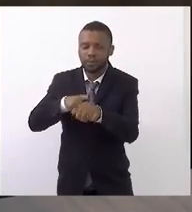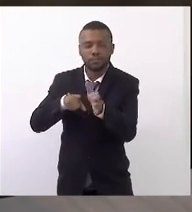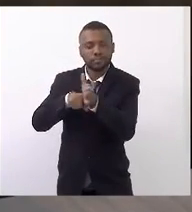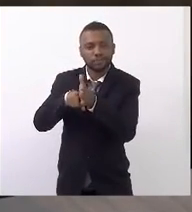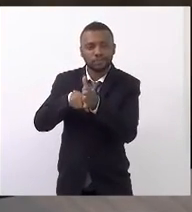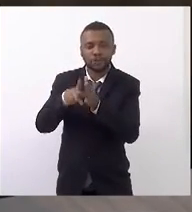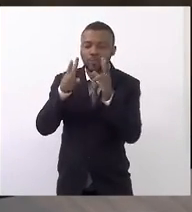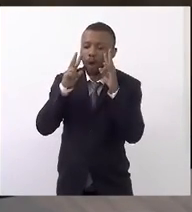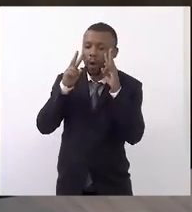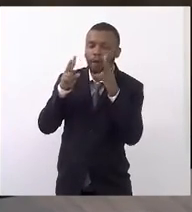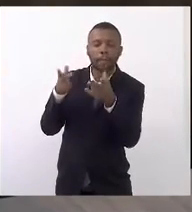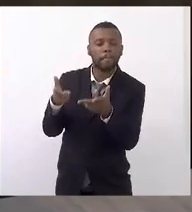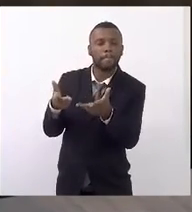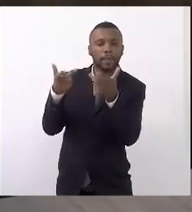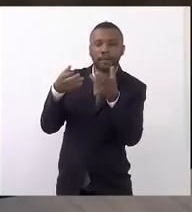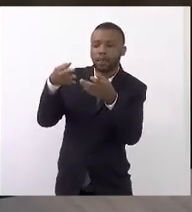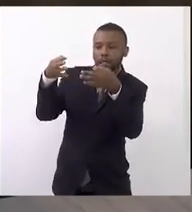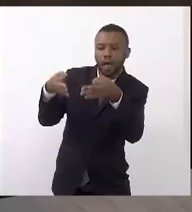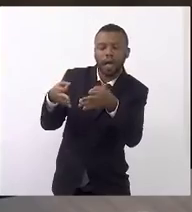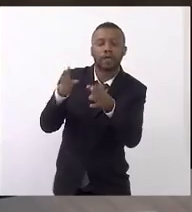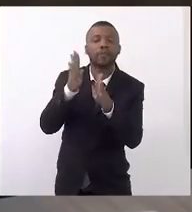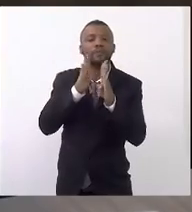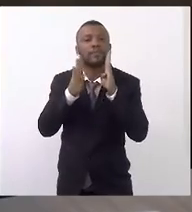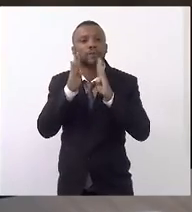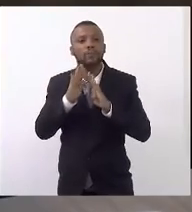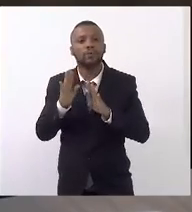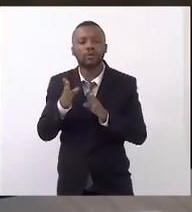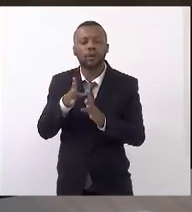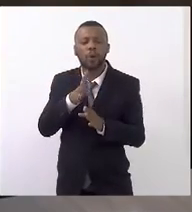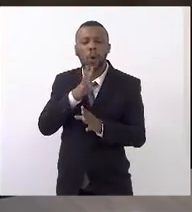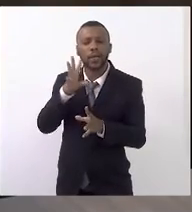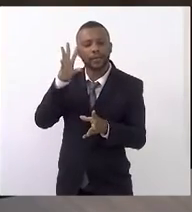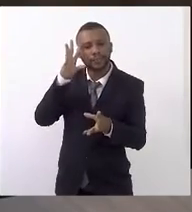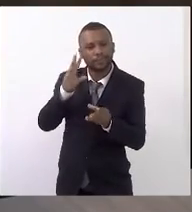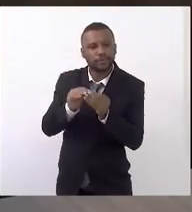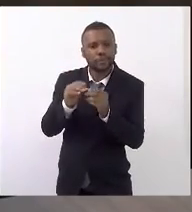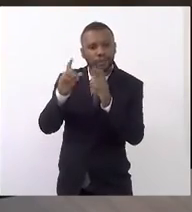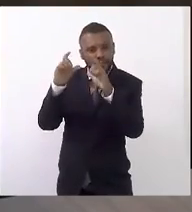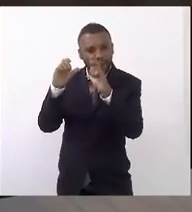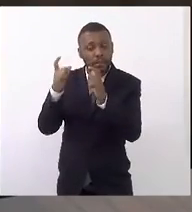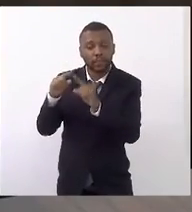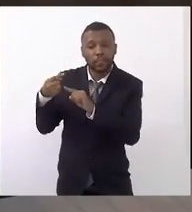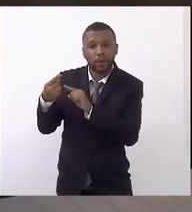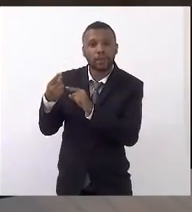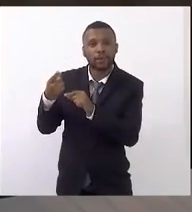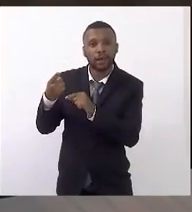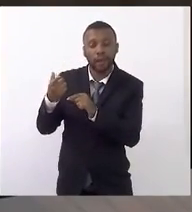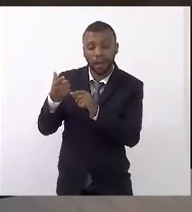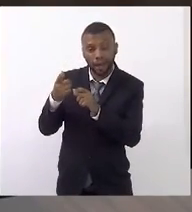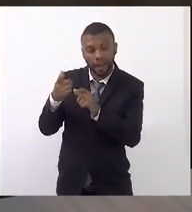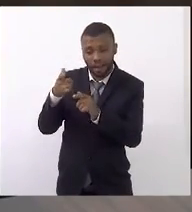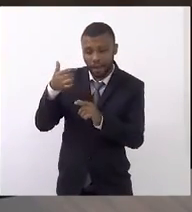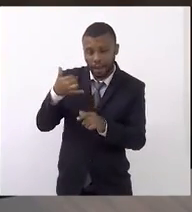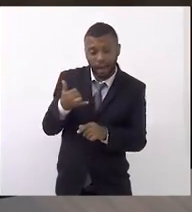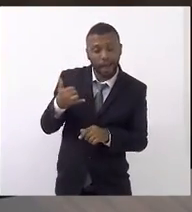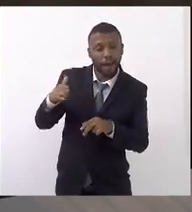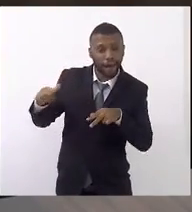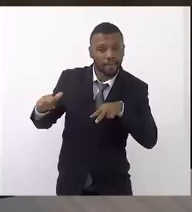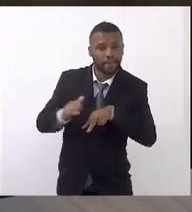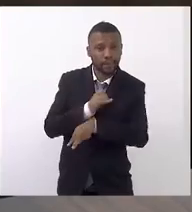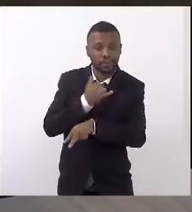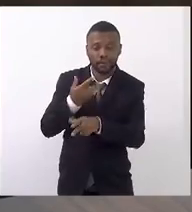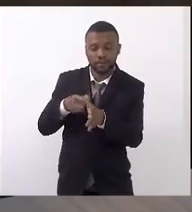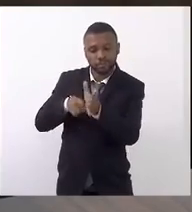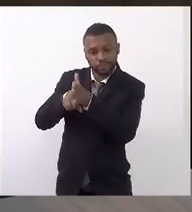no Facebook. O reconhecimento fotográfico se deu após a vítima realizar uma investigação própria. Então, não foi a polícia,